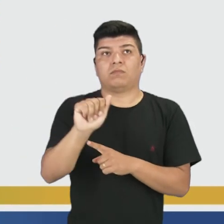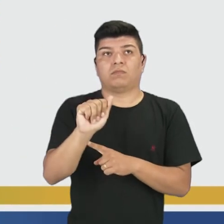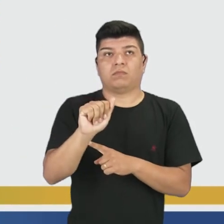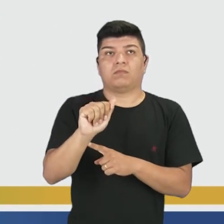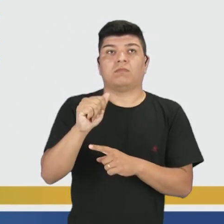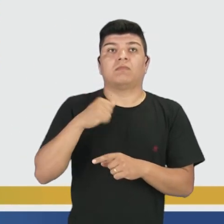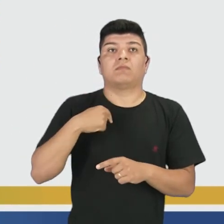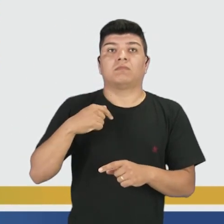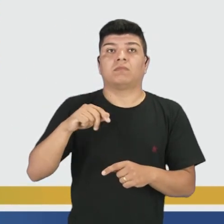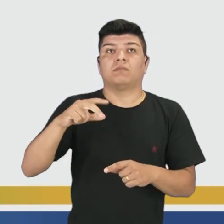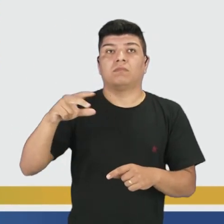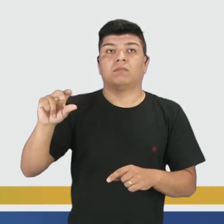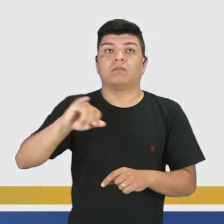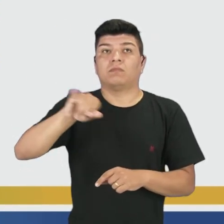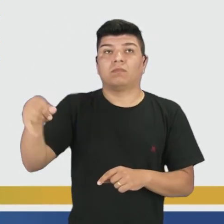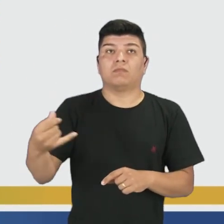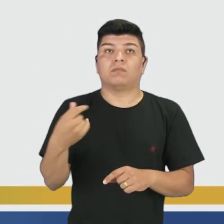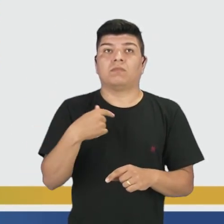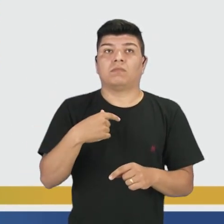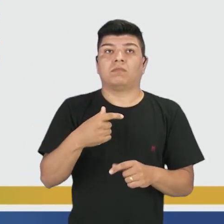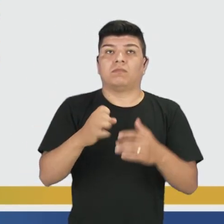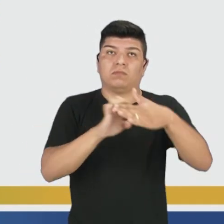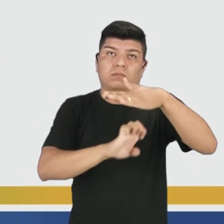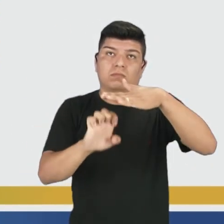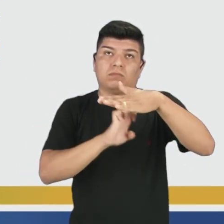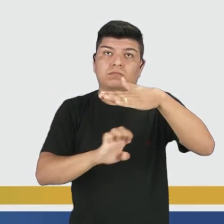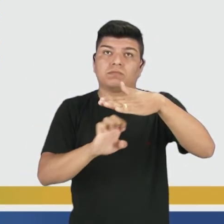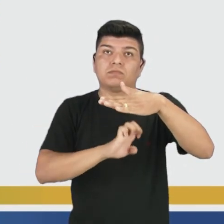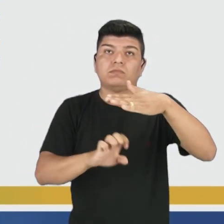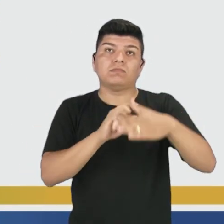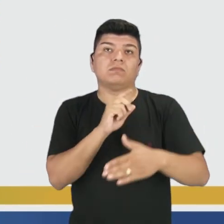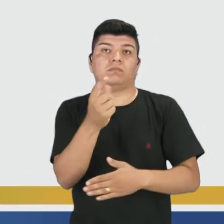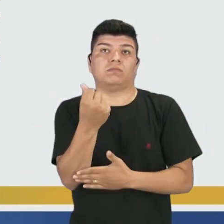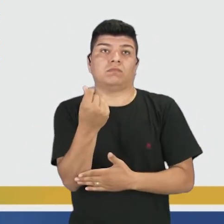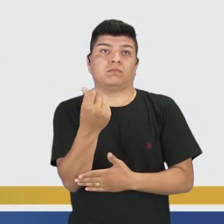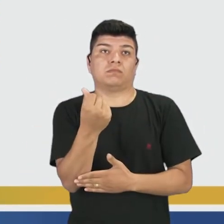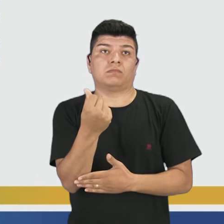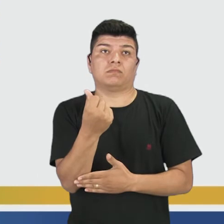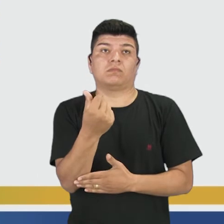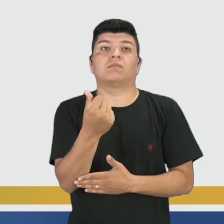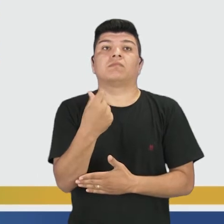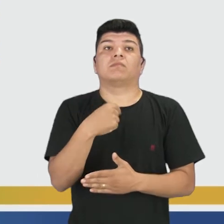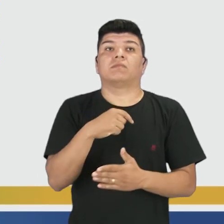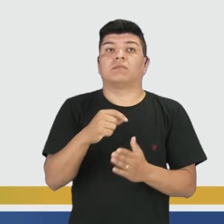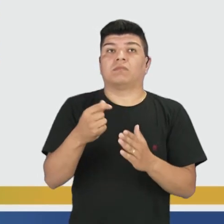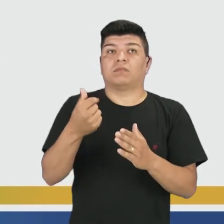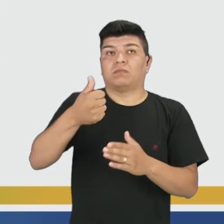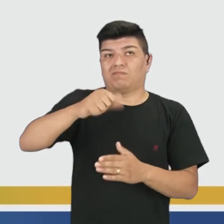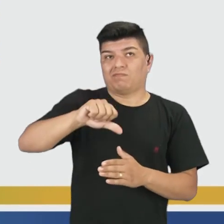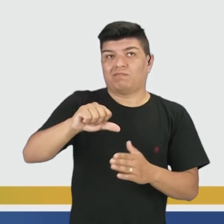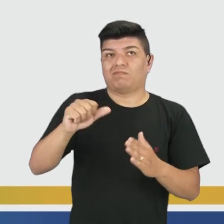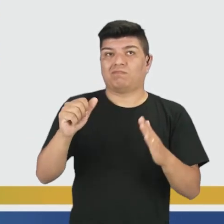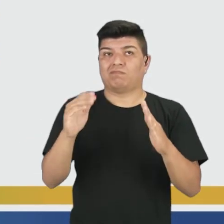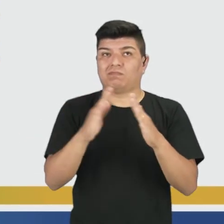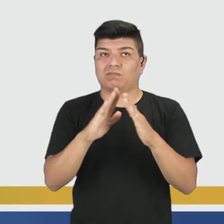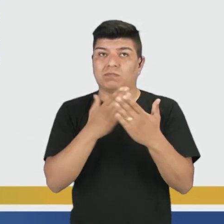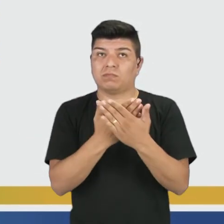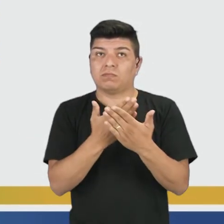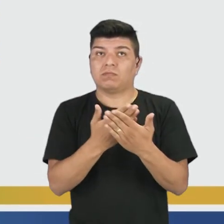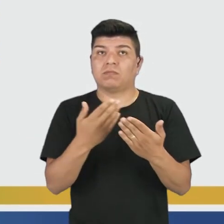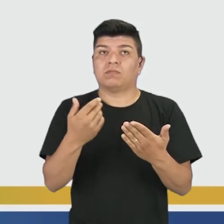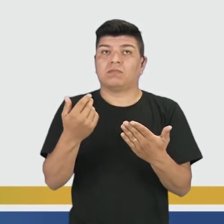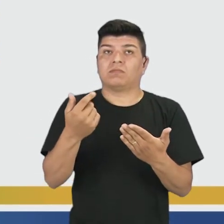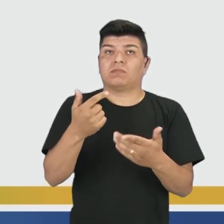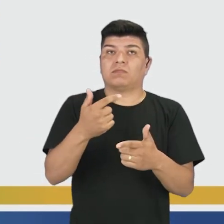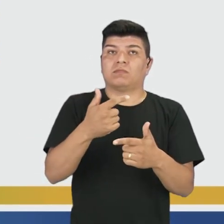letra A, privilégio das grandes empresas e do capital financeiro, baixos níveis de escolaridade e